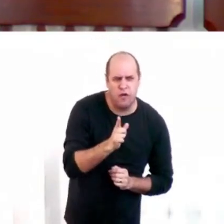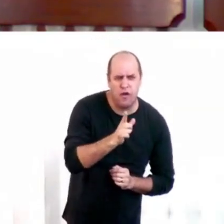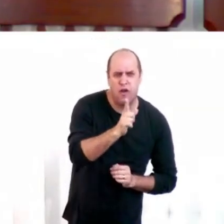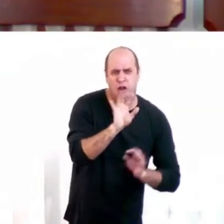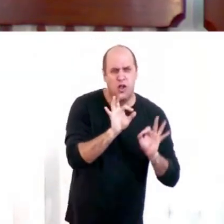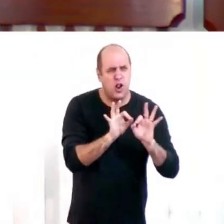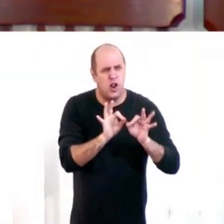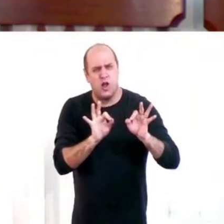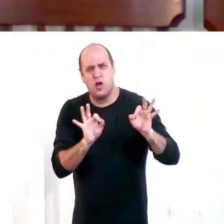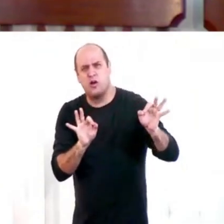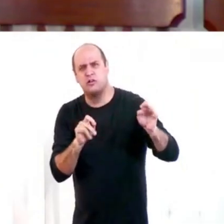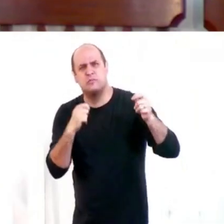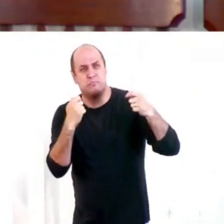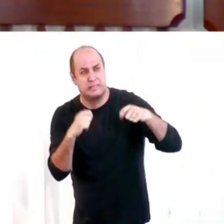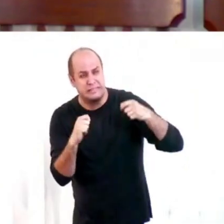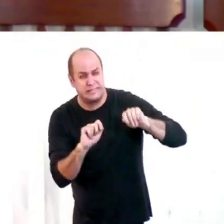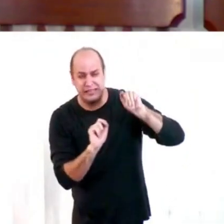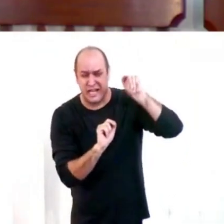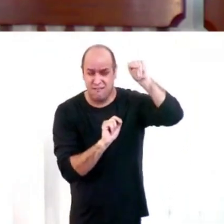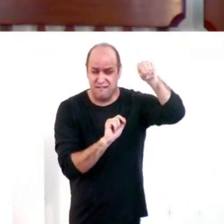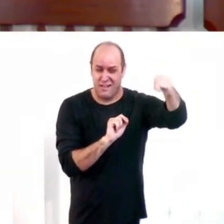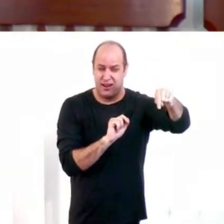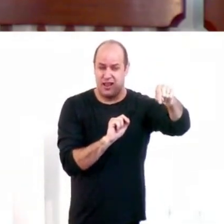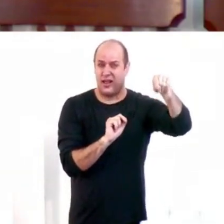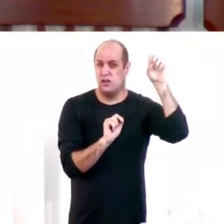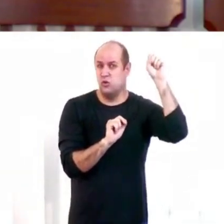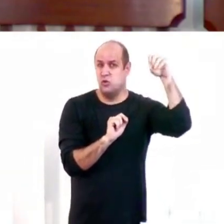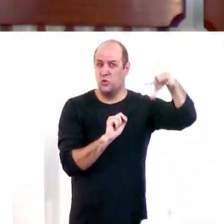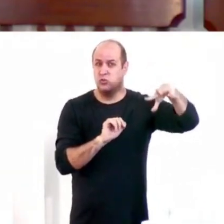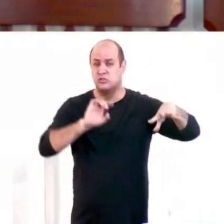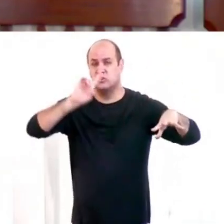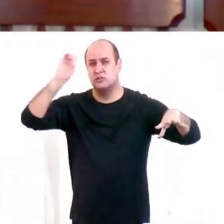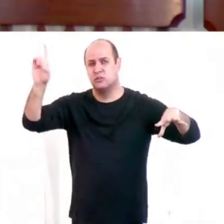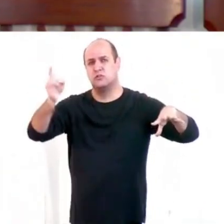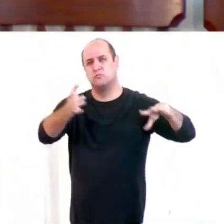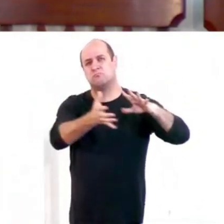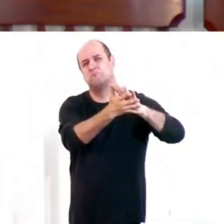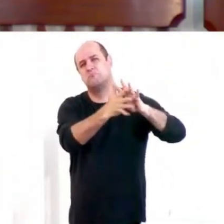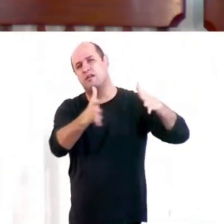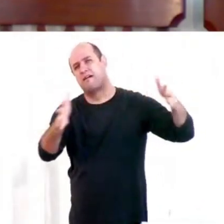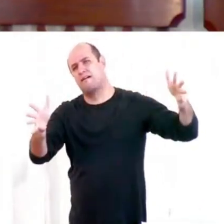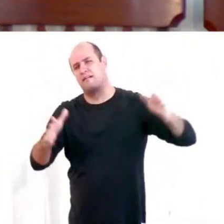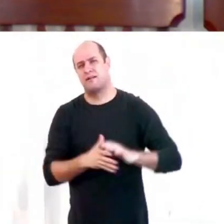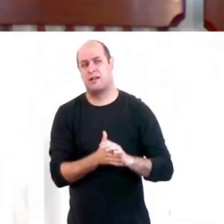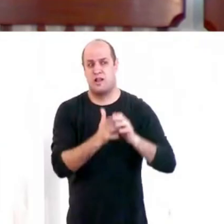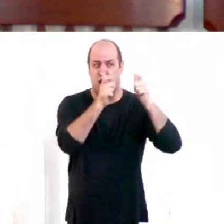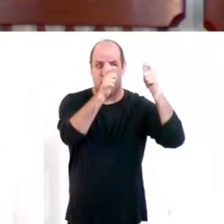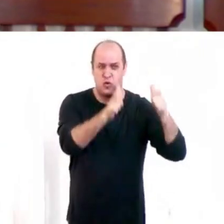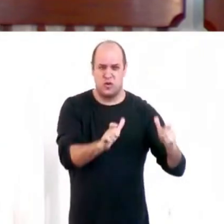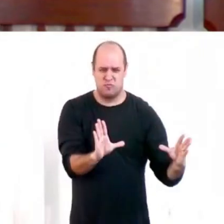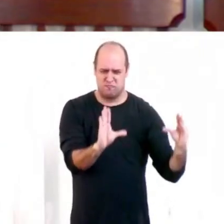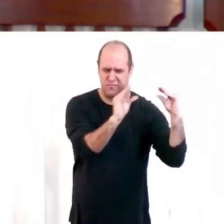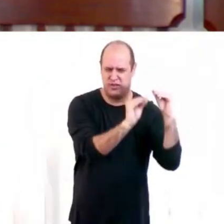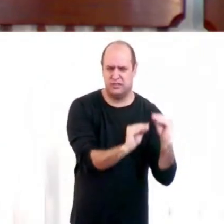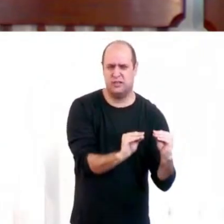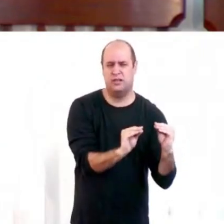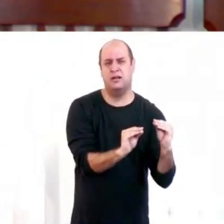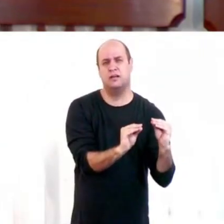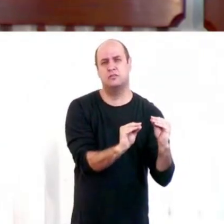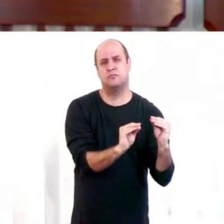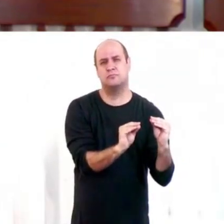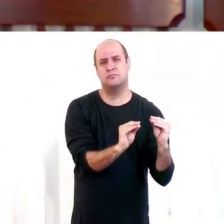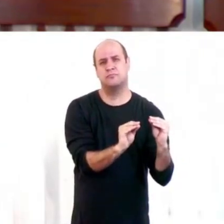aonde precisava ali a luz de Deus brilhar, em lugar onde tinha trevas. E meus